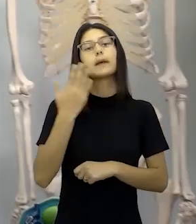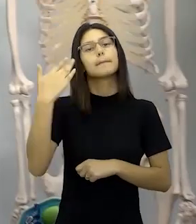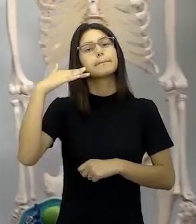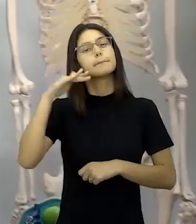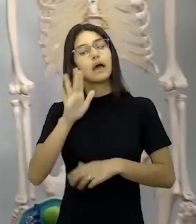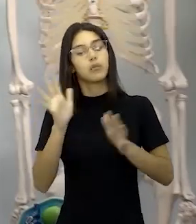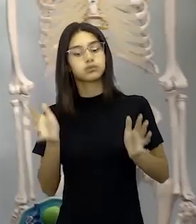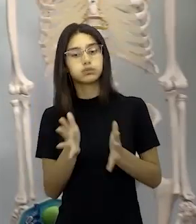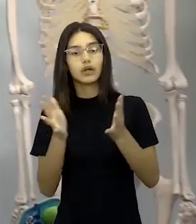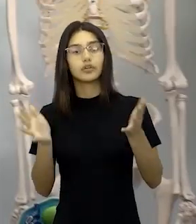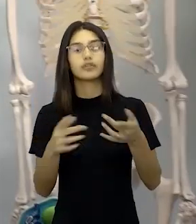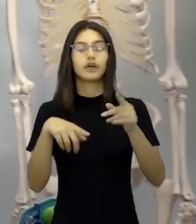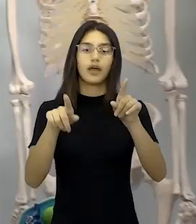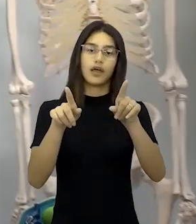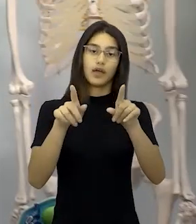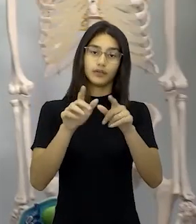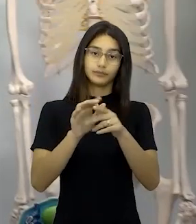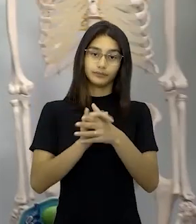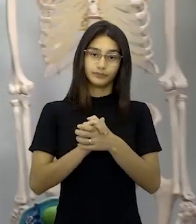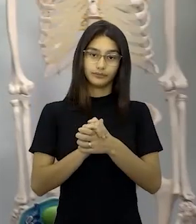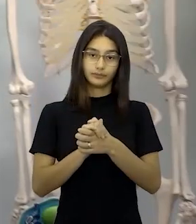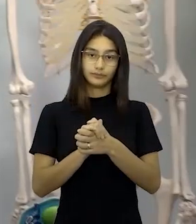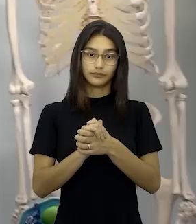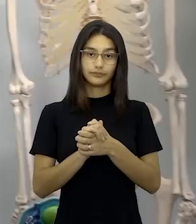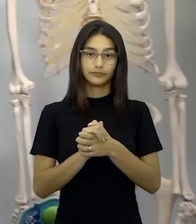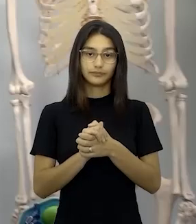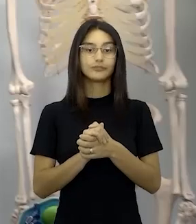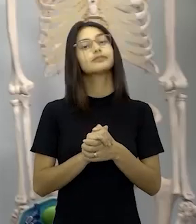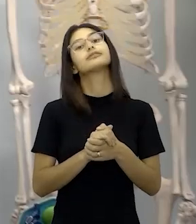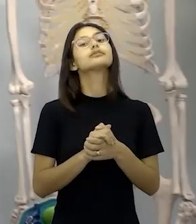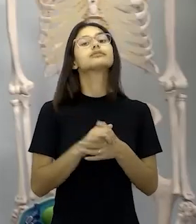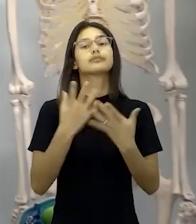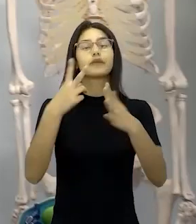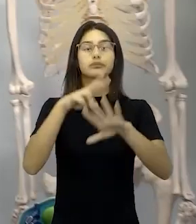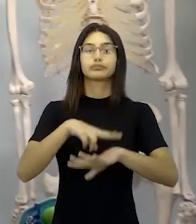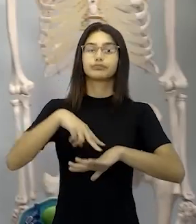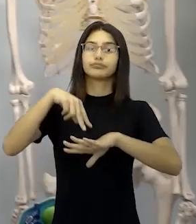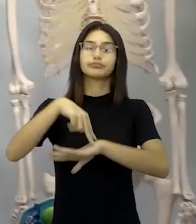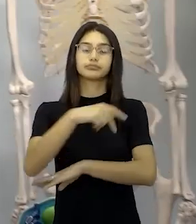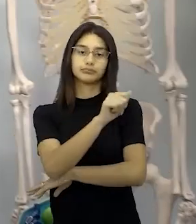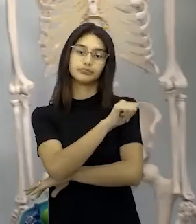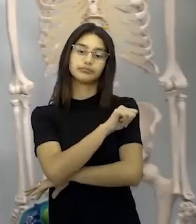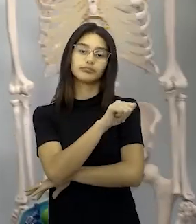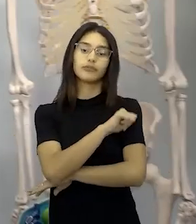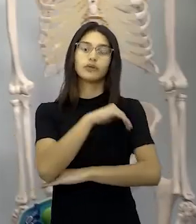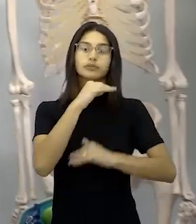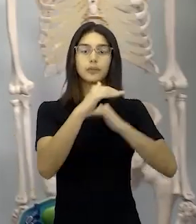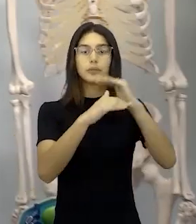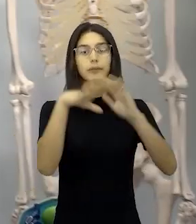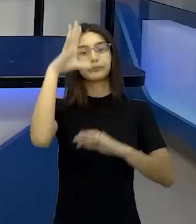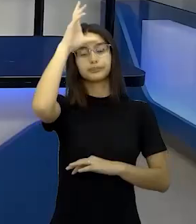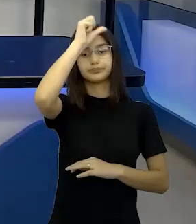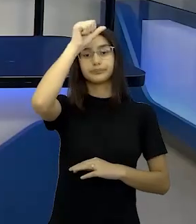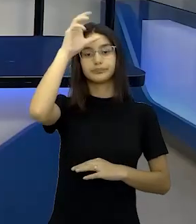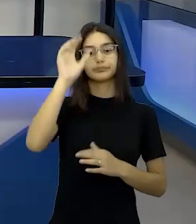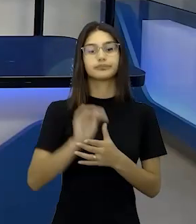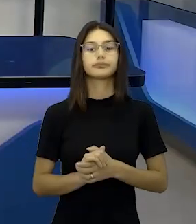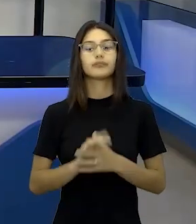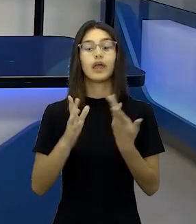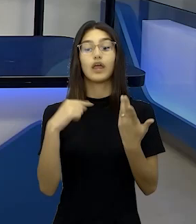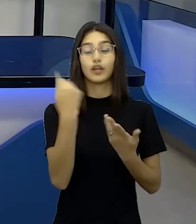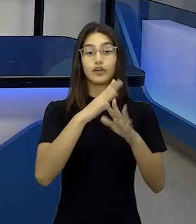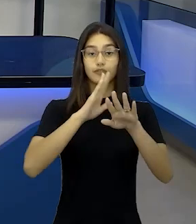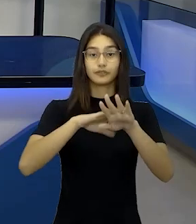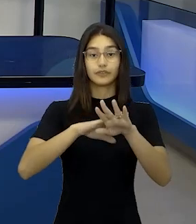mais incentivar com isso o protagonismo do estudante na construção do conhecimento. E é isso que nós